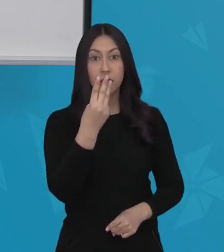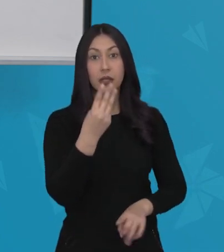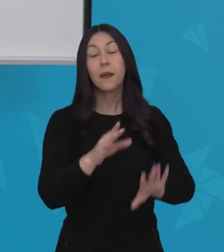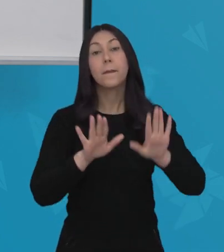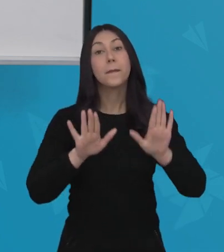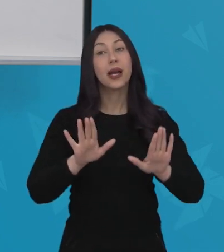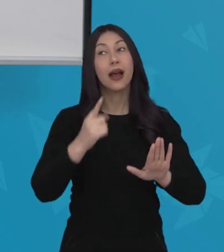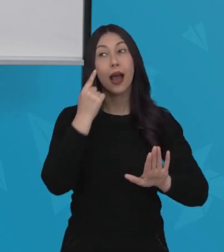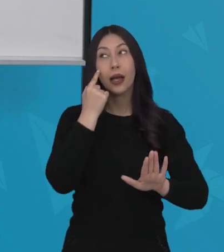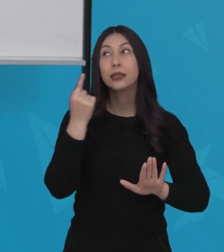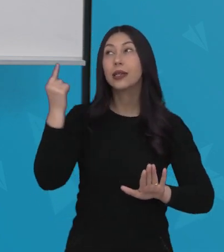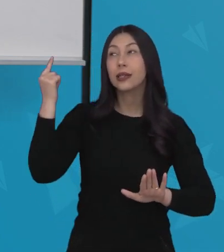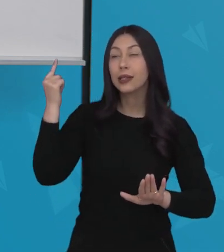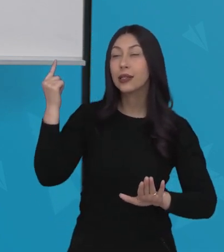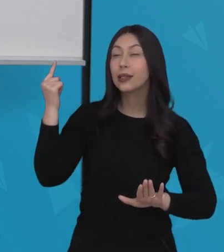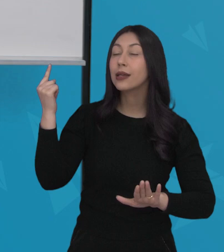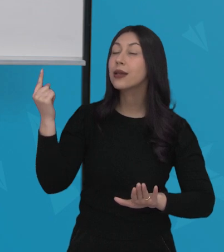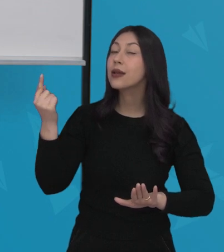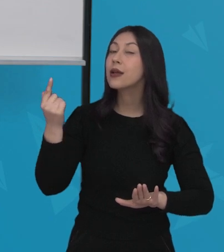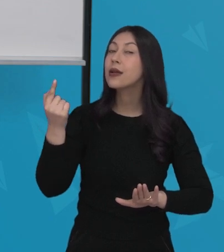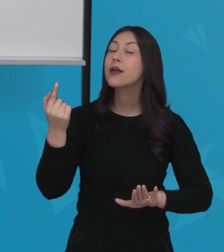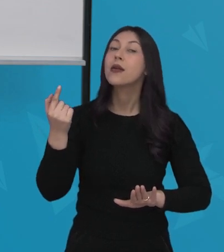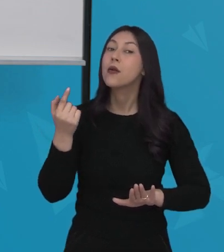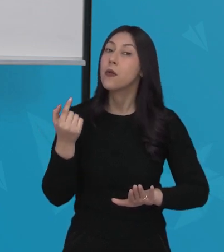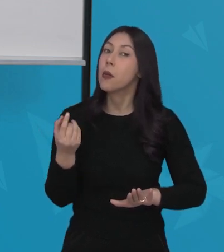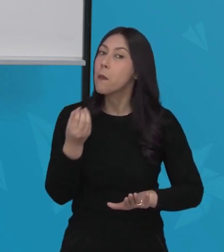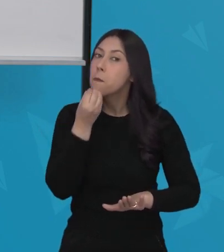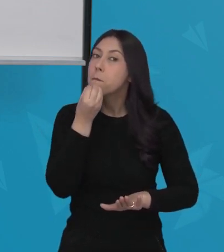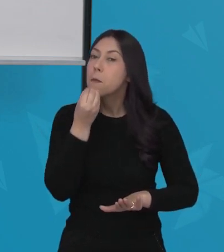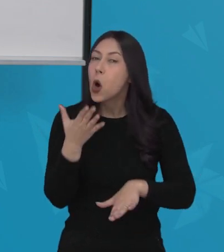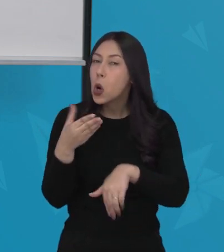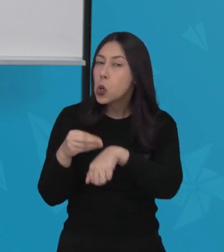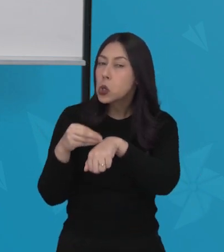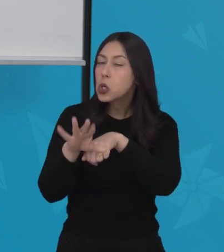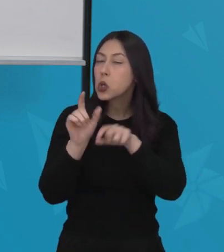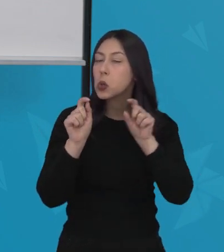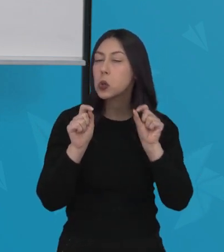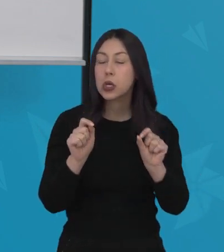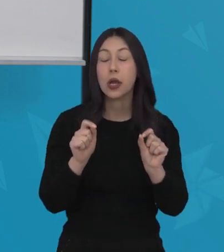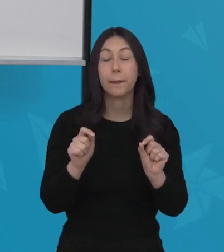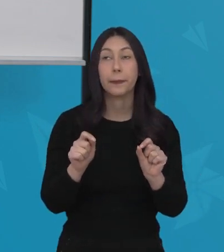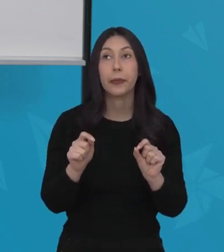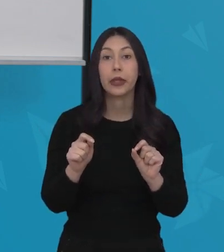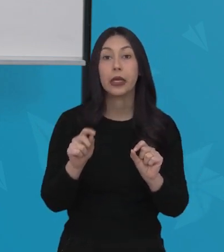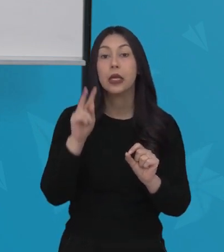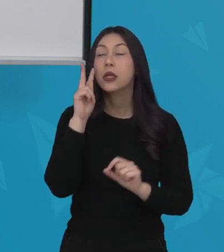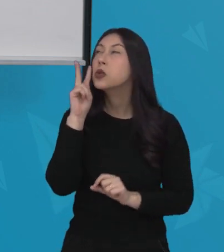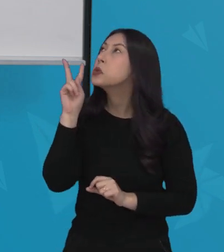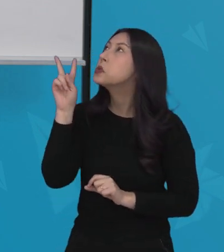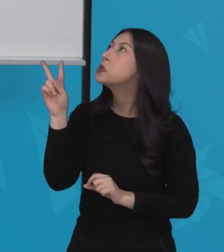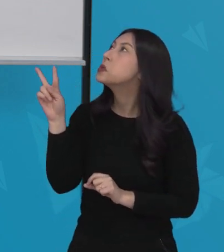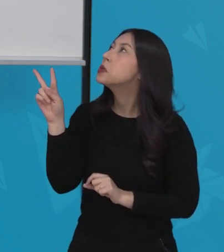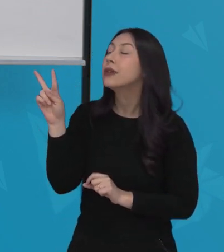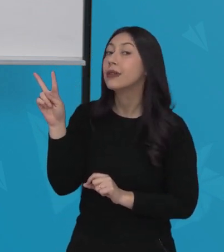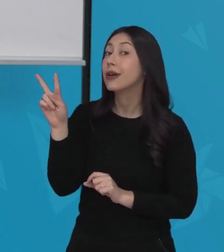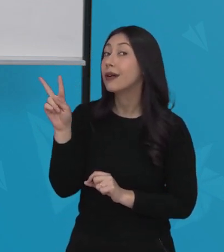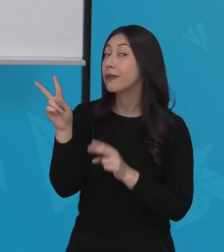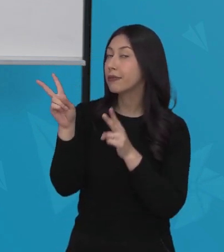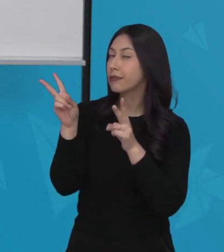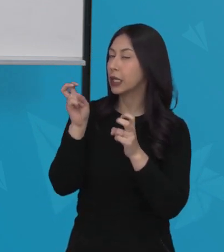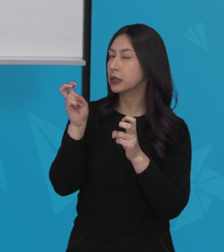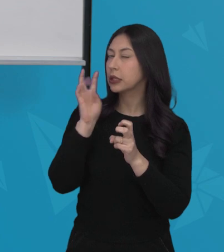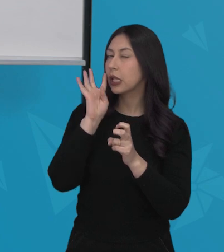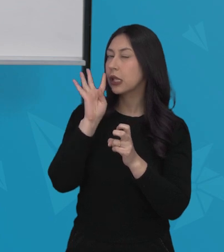para a gente, e que vai ser justamente o que a gente vai usar como base para trabalhar nessa tal notação científica, é o fato de que quando a gente olha para cá, olha que coisa